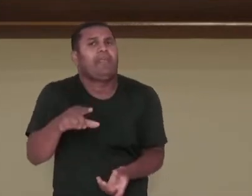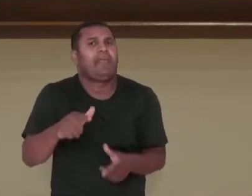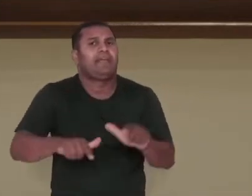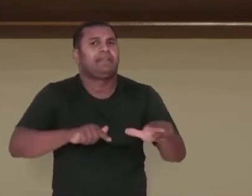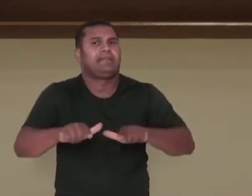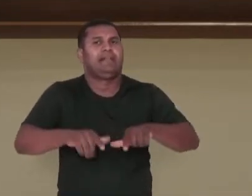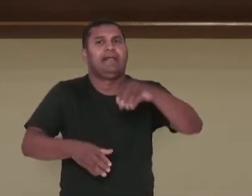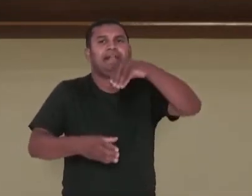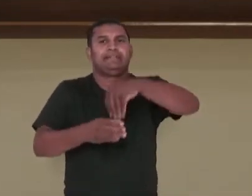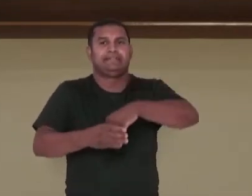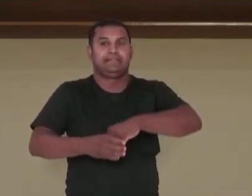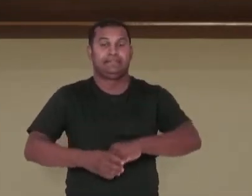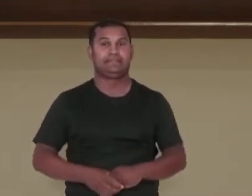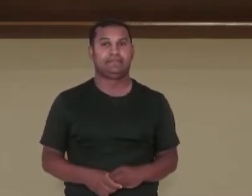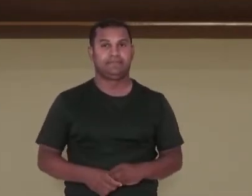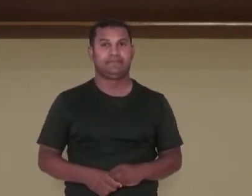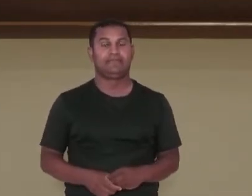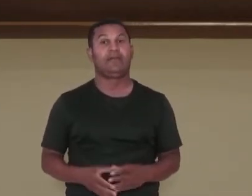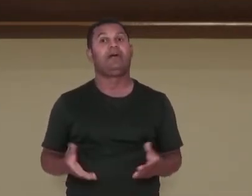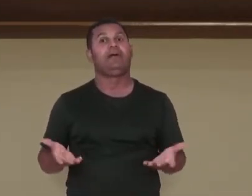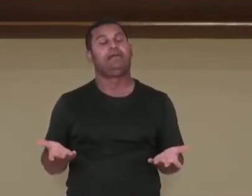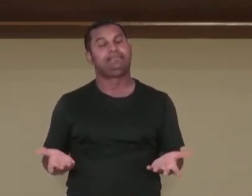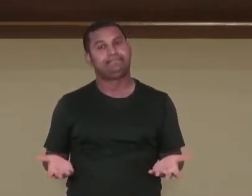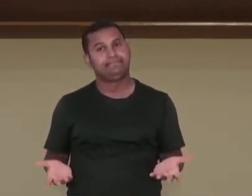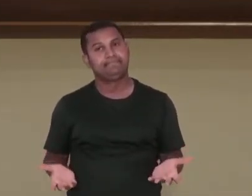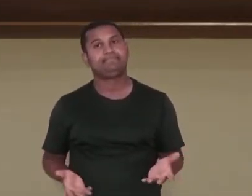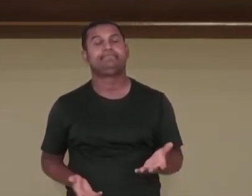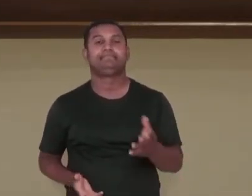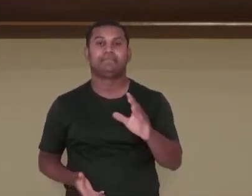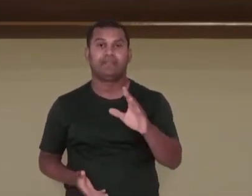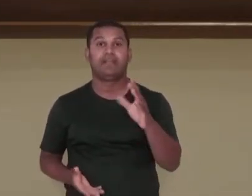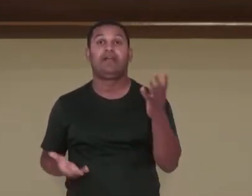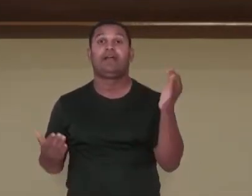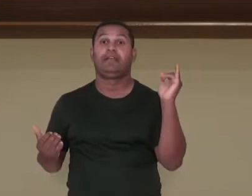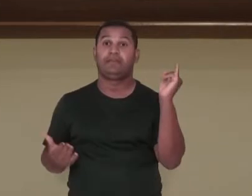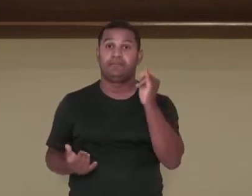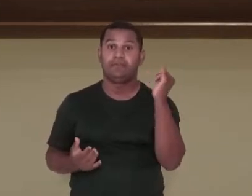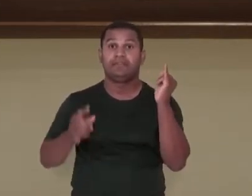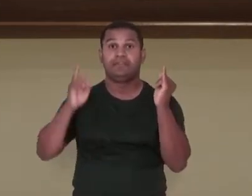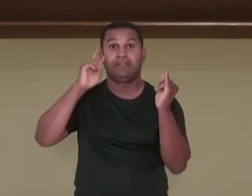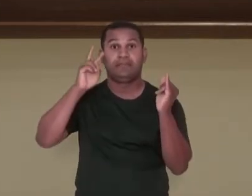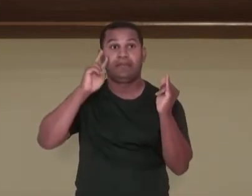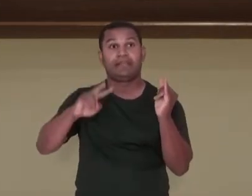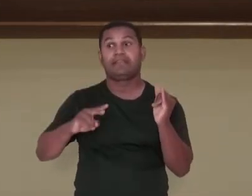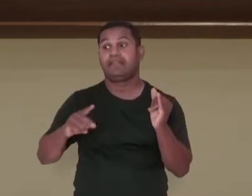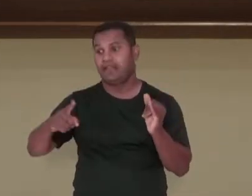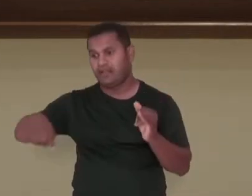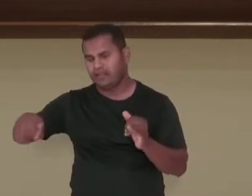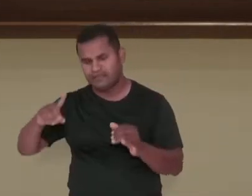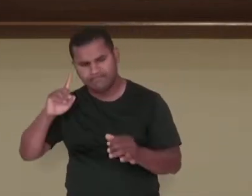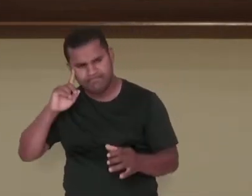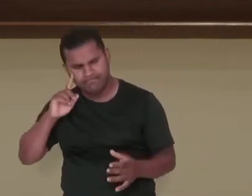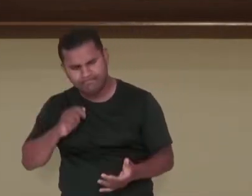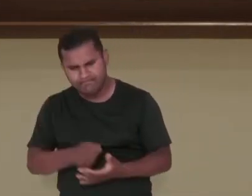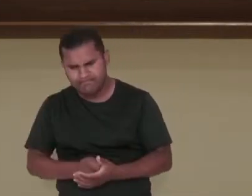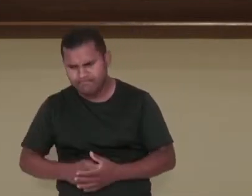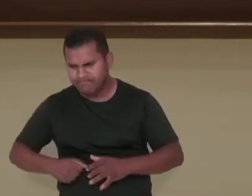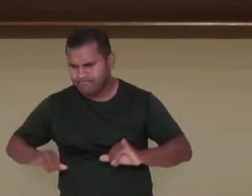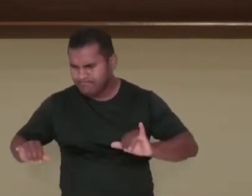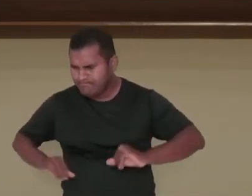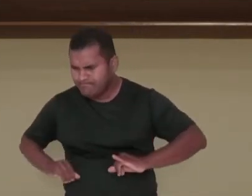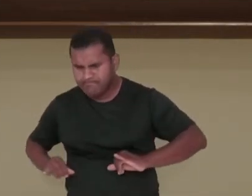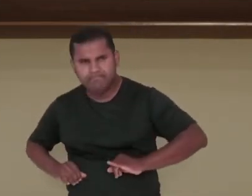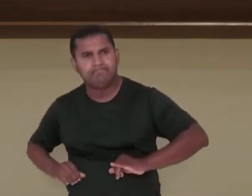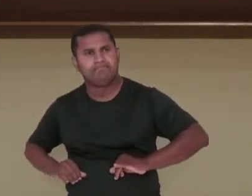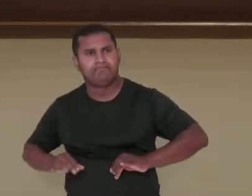eles iam começar a se unir para lutar por meios mais legais de trabalho. E a gente vai ver que aqui